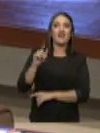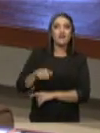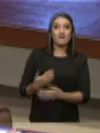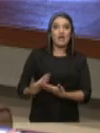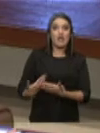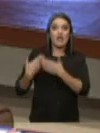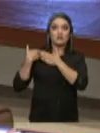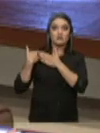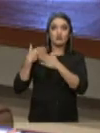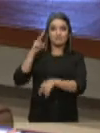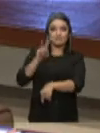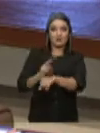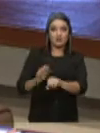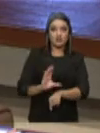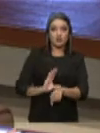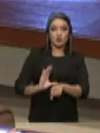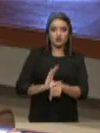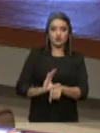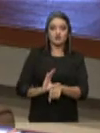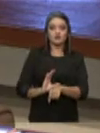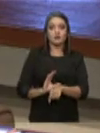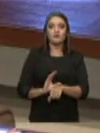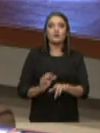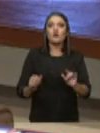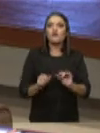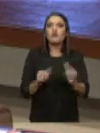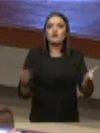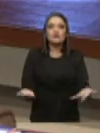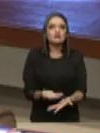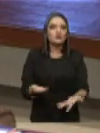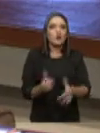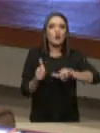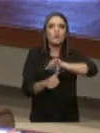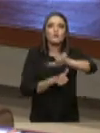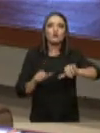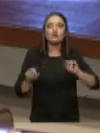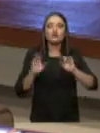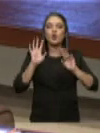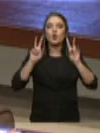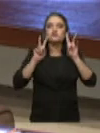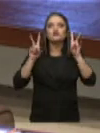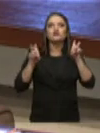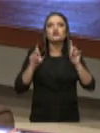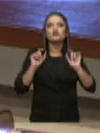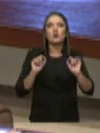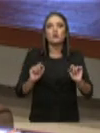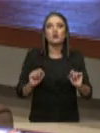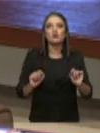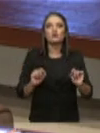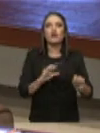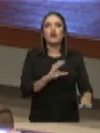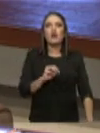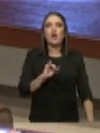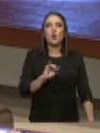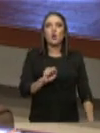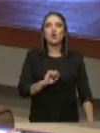a um segundo plano a coisa julgada. E isso tem sido respeitado aqui de forma